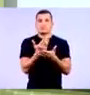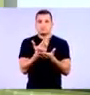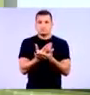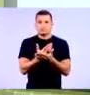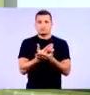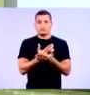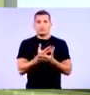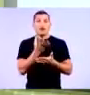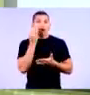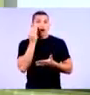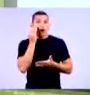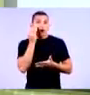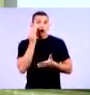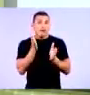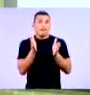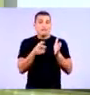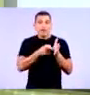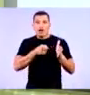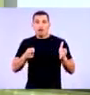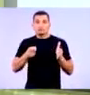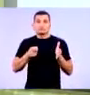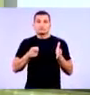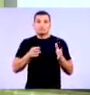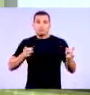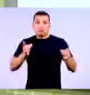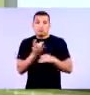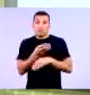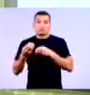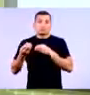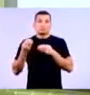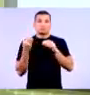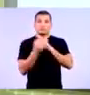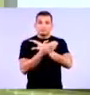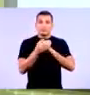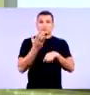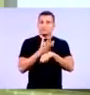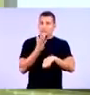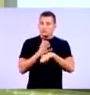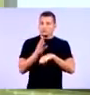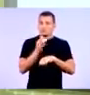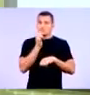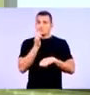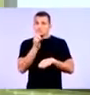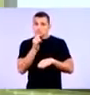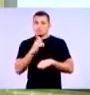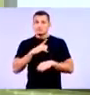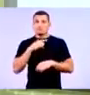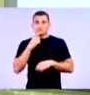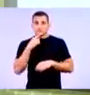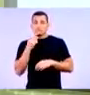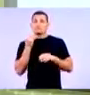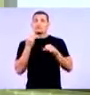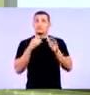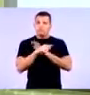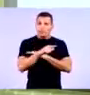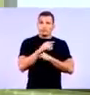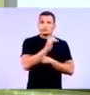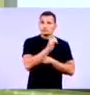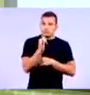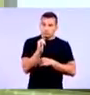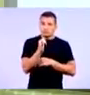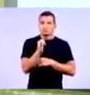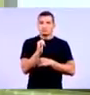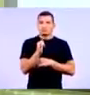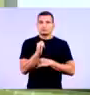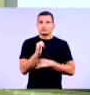verifique qual é o prazo que você tem para cumprir aquela atividade. Se tem dúvida, já manda para o tutor, já entra em contato. Se não, já